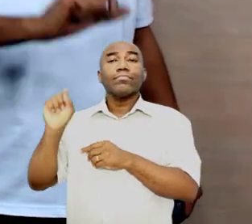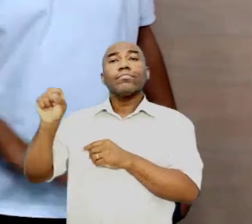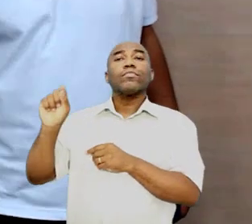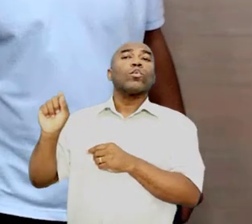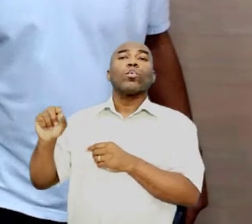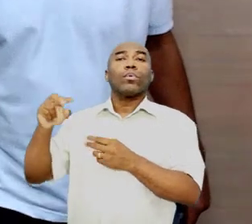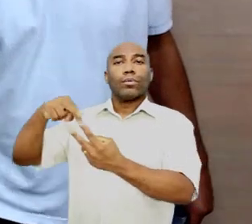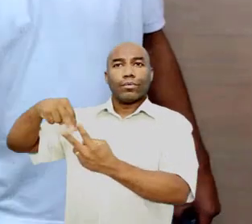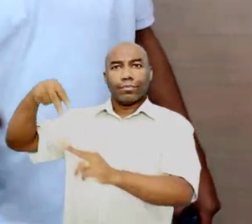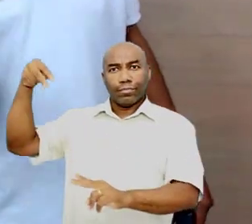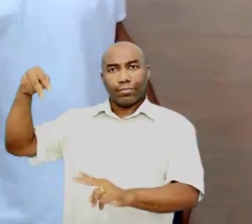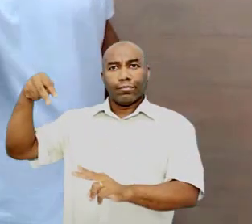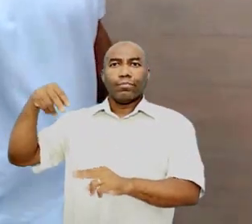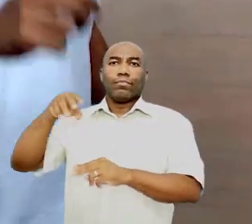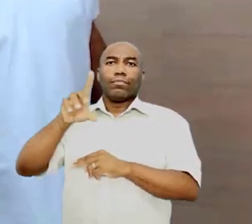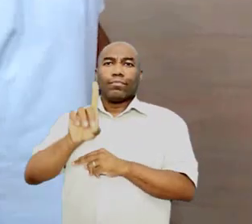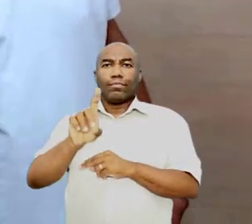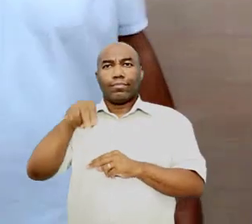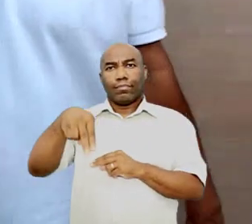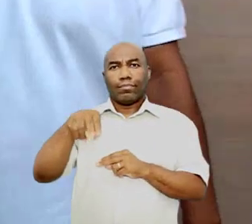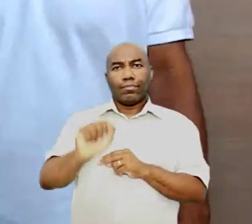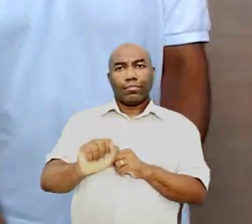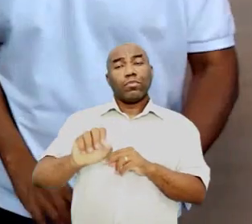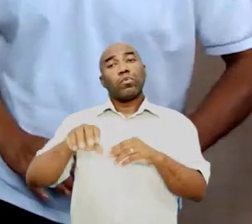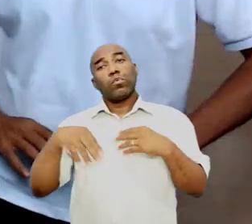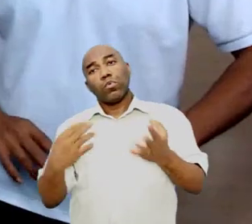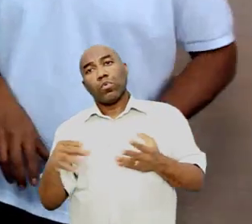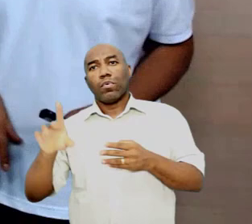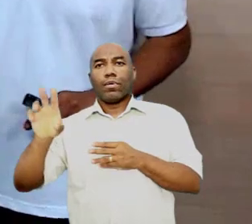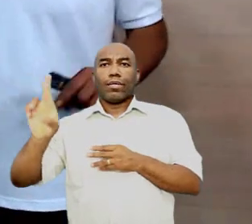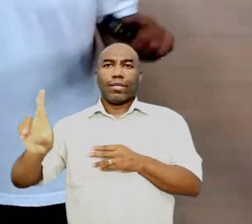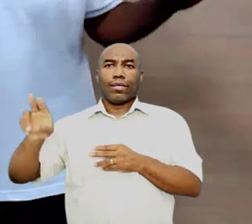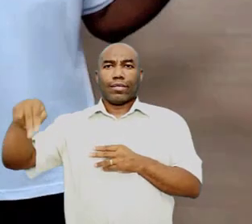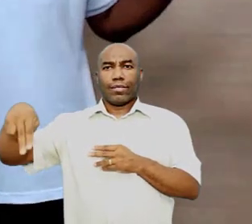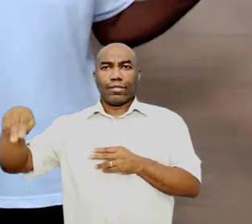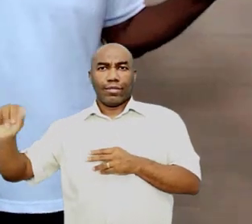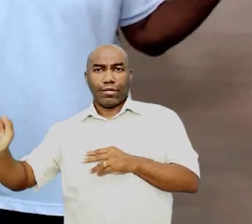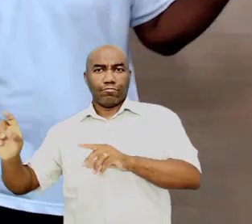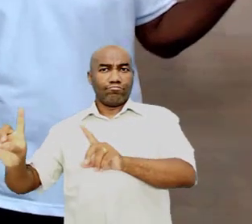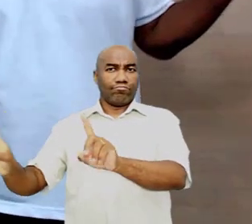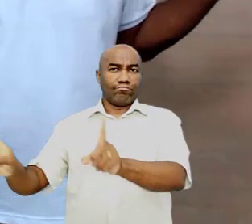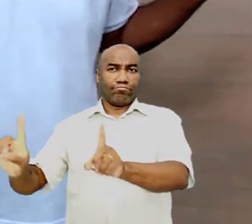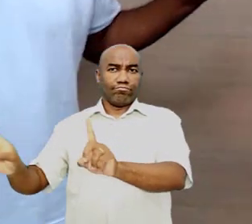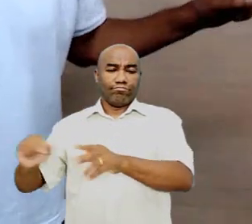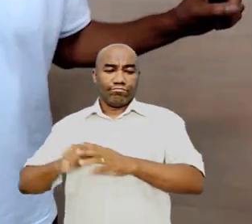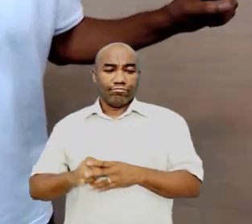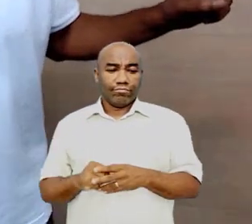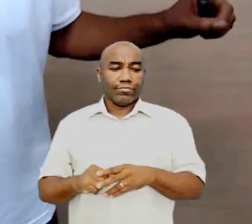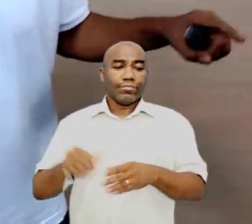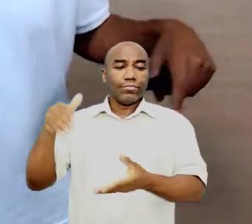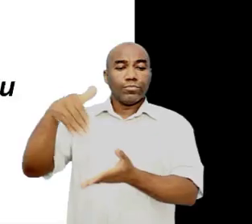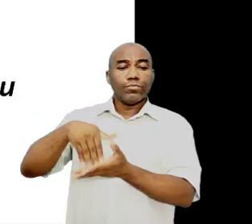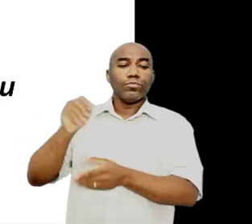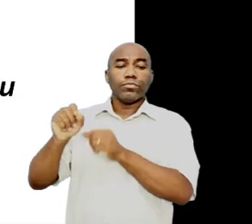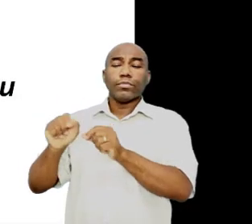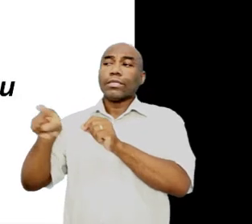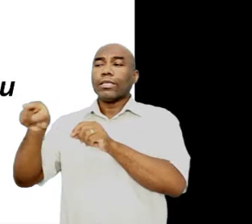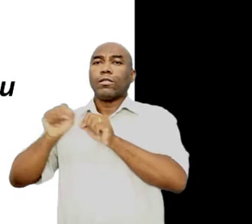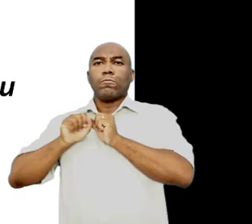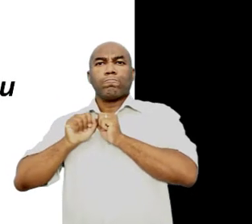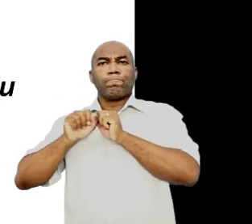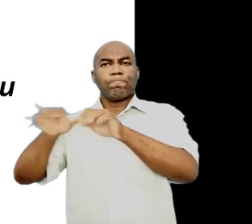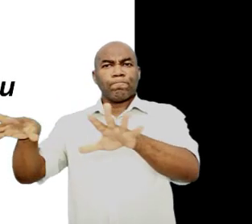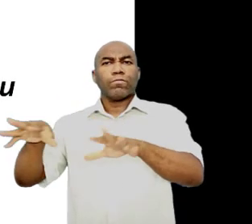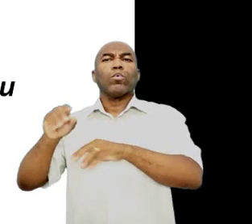vai notar isso no exercício. E, por último, nós vamos saber, sabe o quê? A estratégia da multiplicação. Que